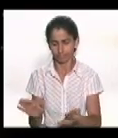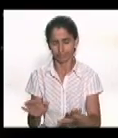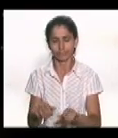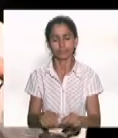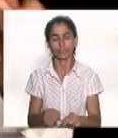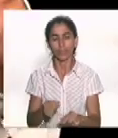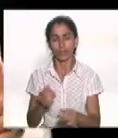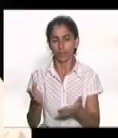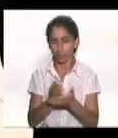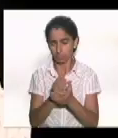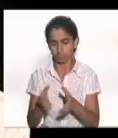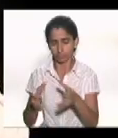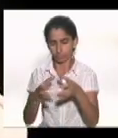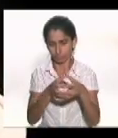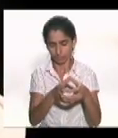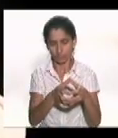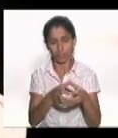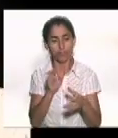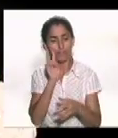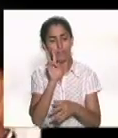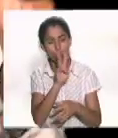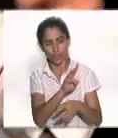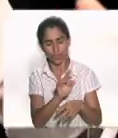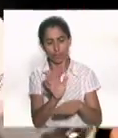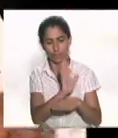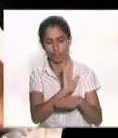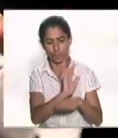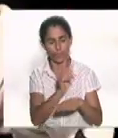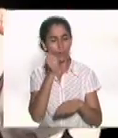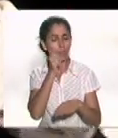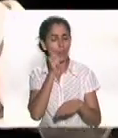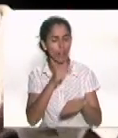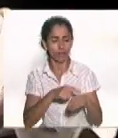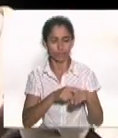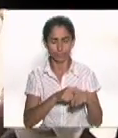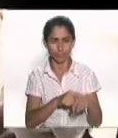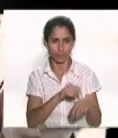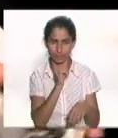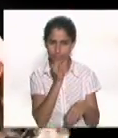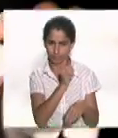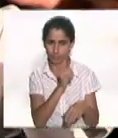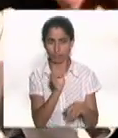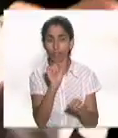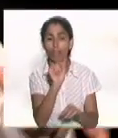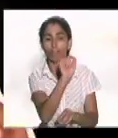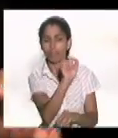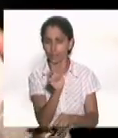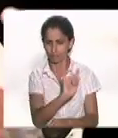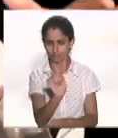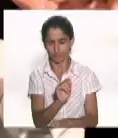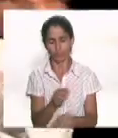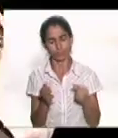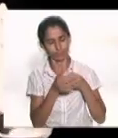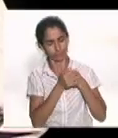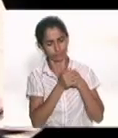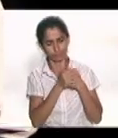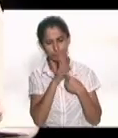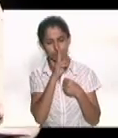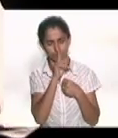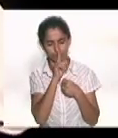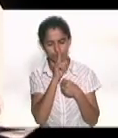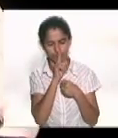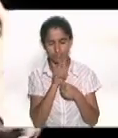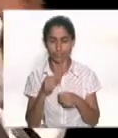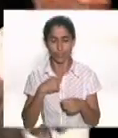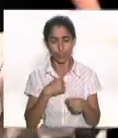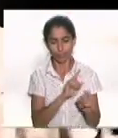Uns foram ver a pornô, menino, não vou caguetar os Golden Boys, que hoje casados, não fui ver pornô. E